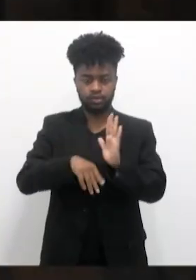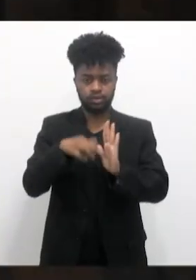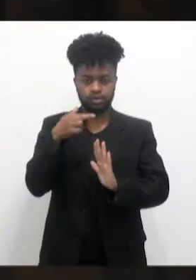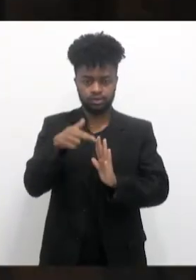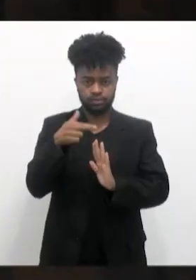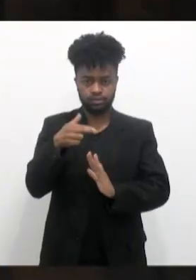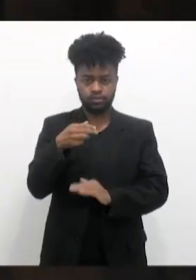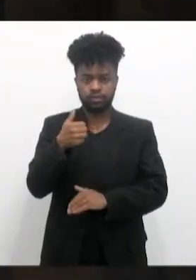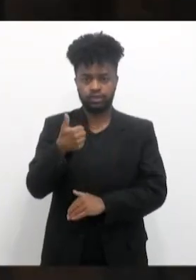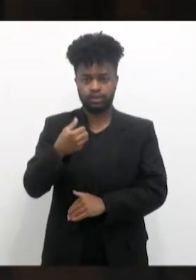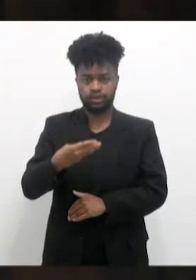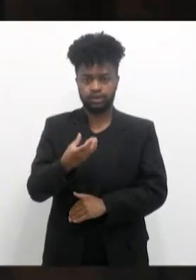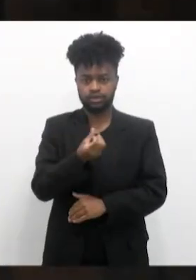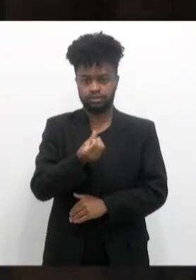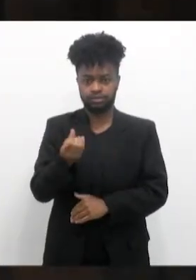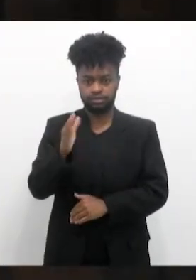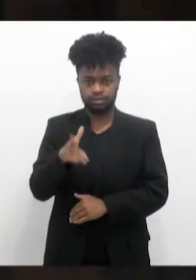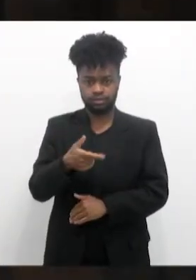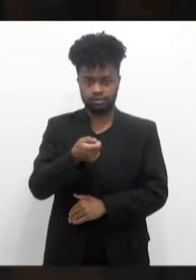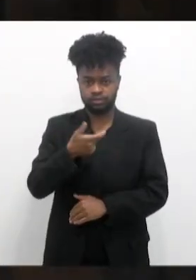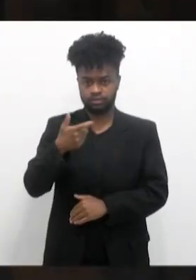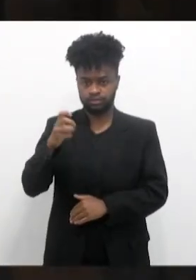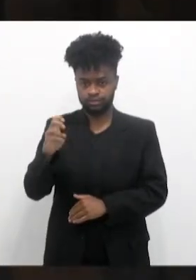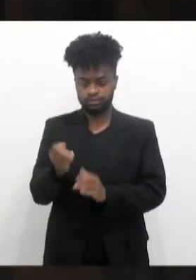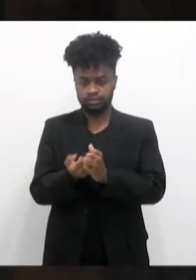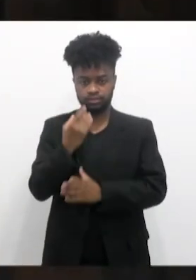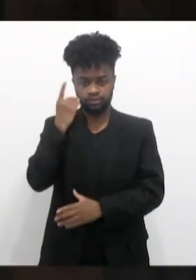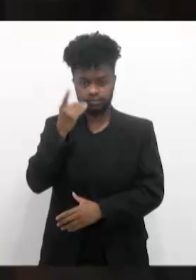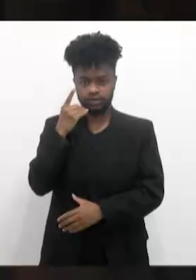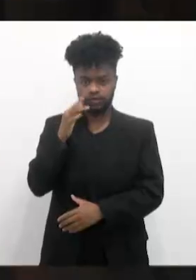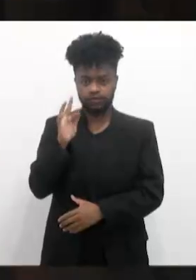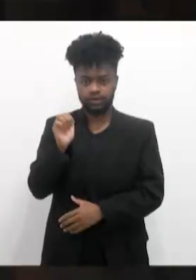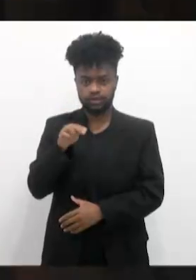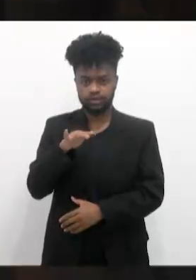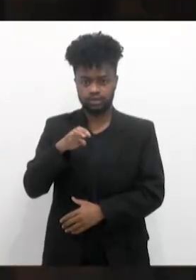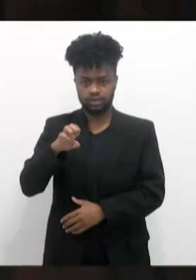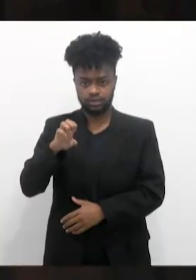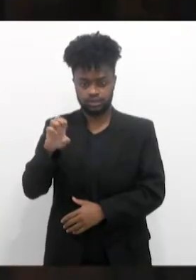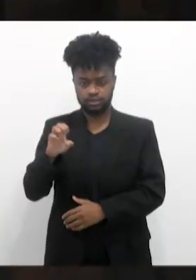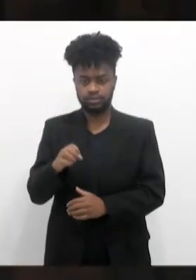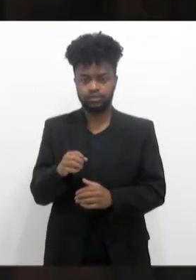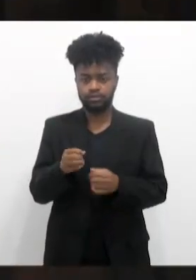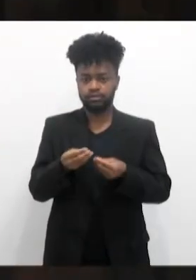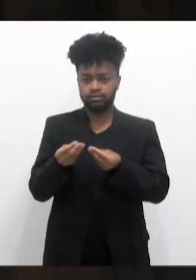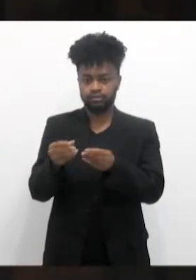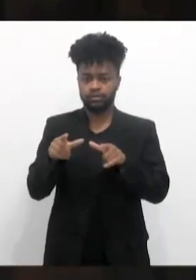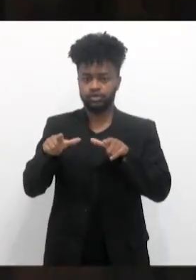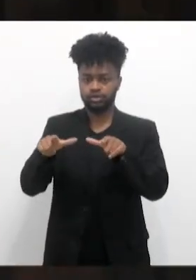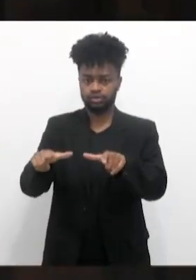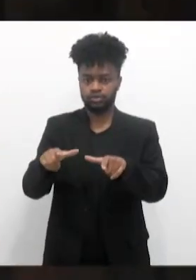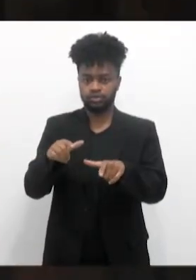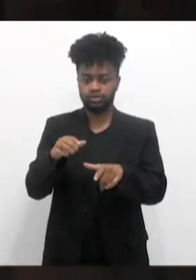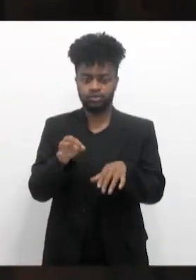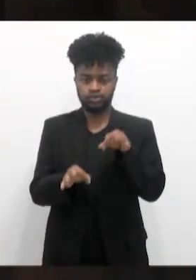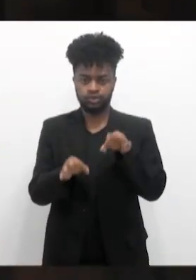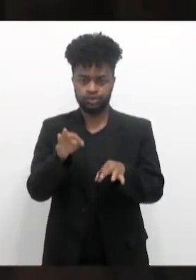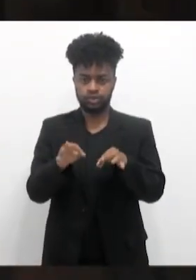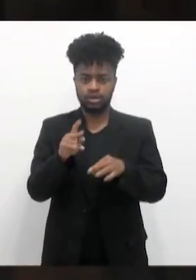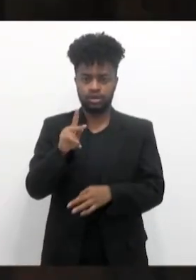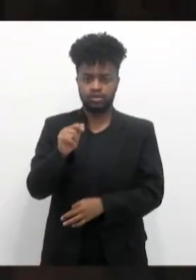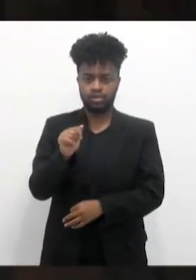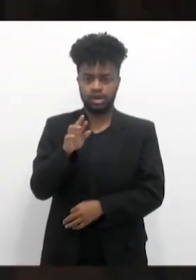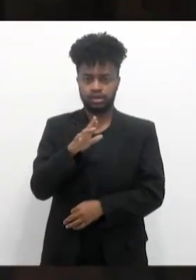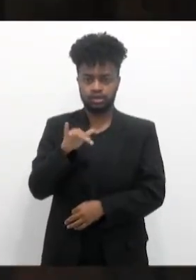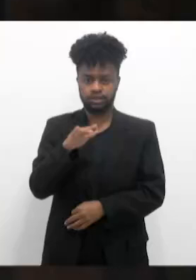resolução 1366/2025, de autoria da deputada Franciane Mota, que concede o diploma juíza Patrícia Acioli